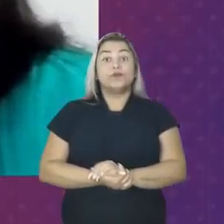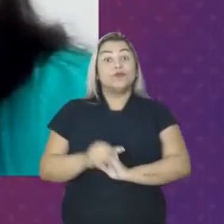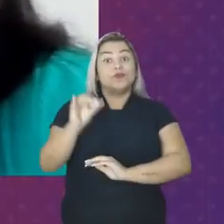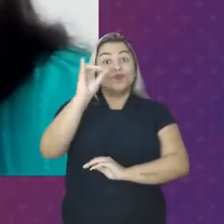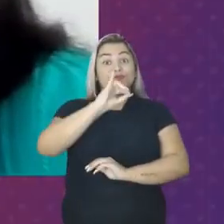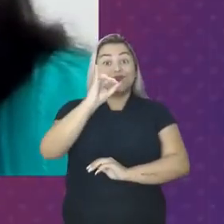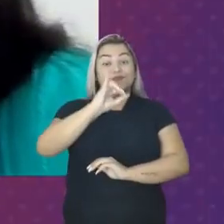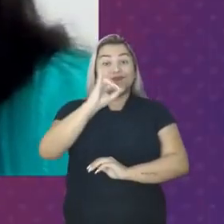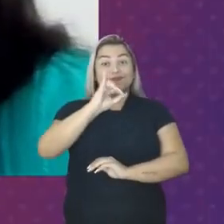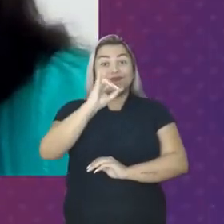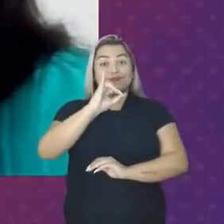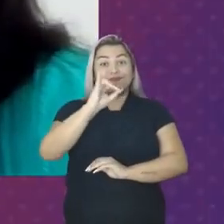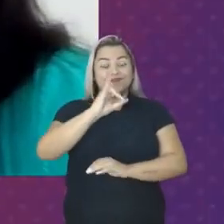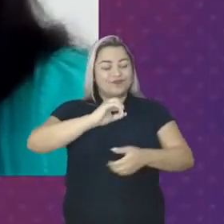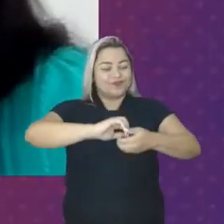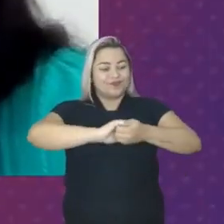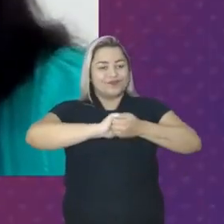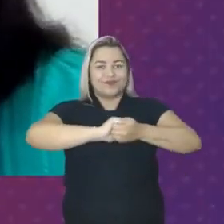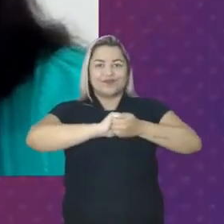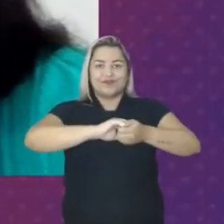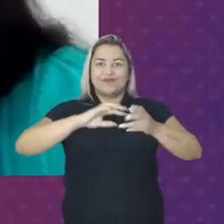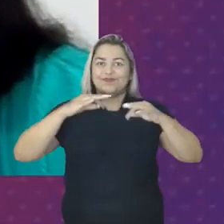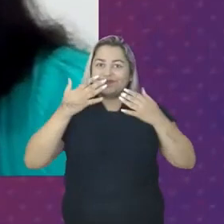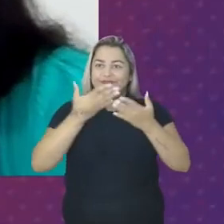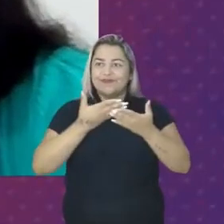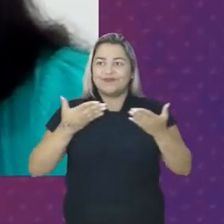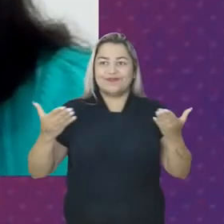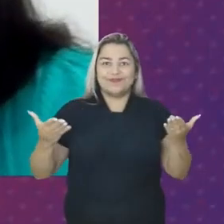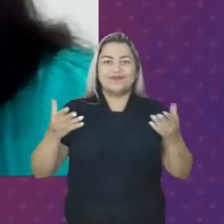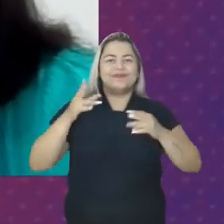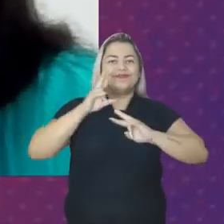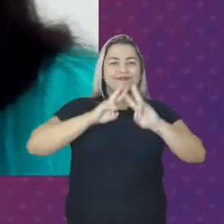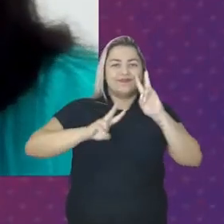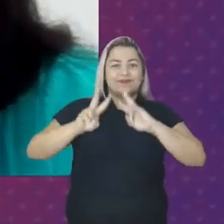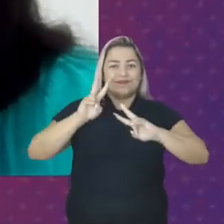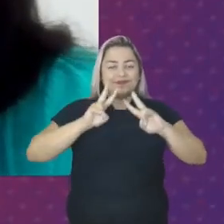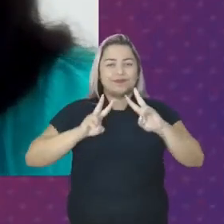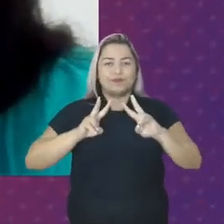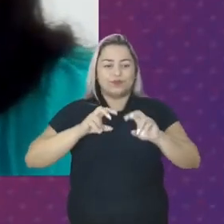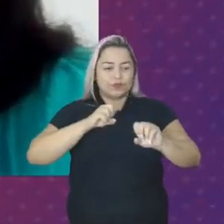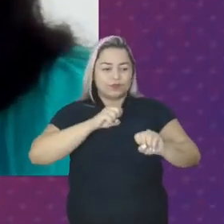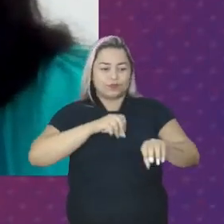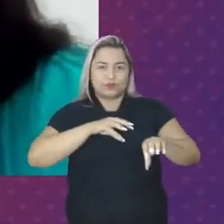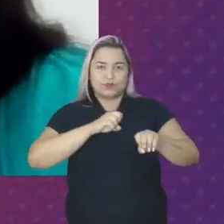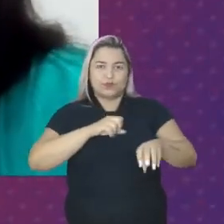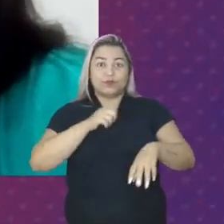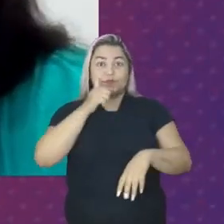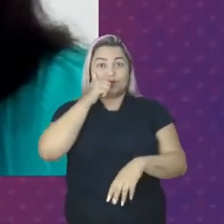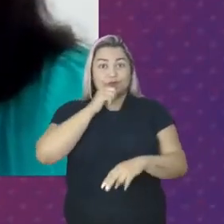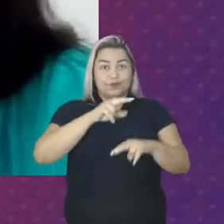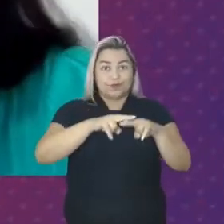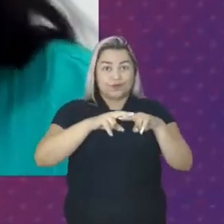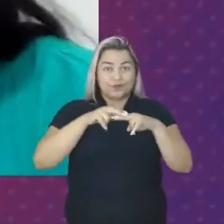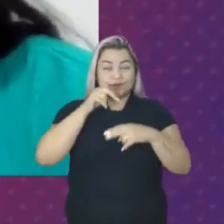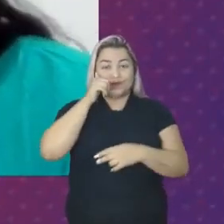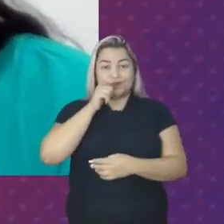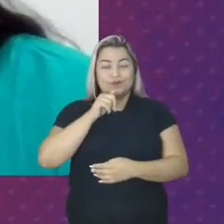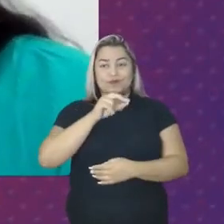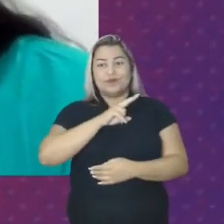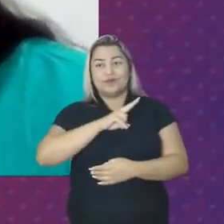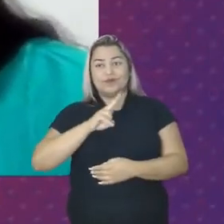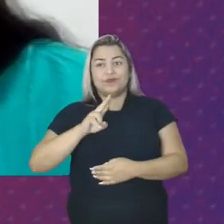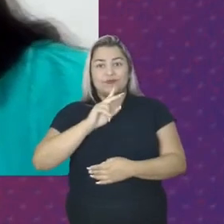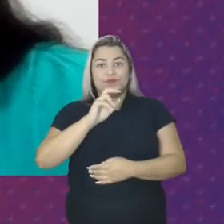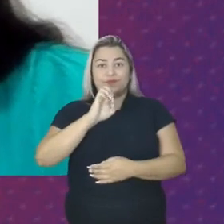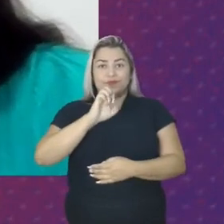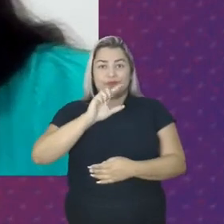Olá, cumprimentar a todos e todas que estão assistindo essa aula do Elas por Elas. Eu me chamo Ellen Costa.